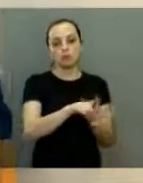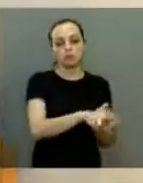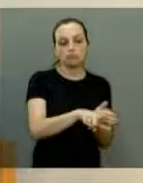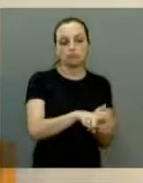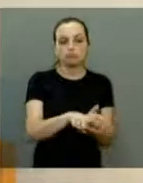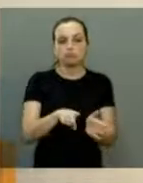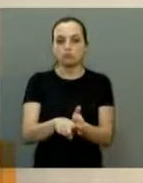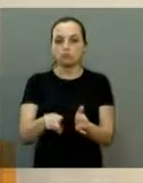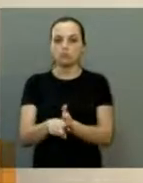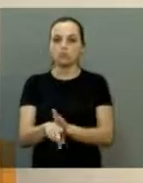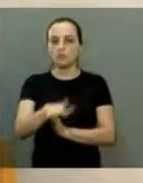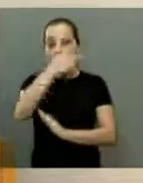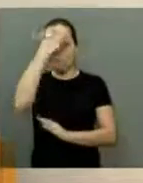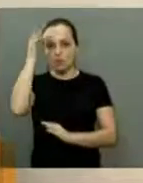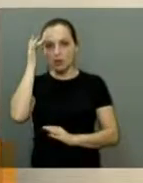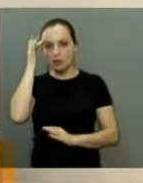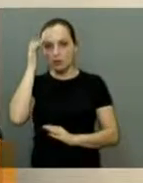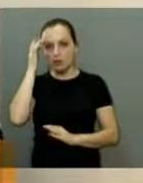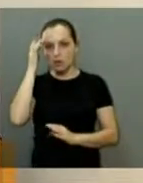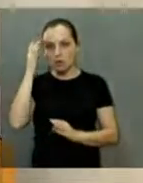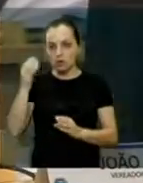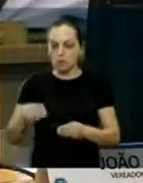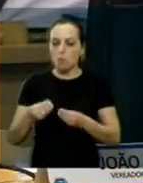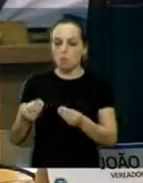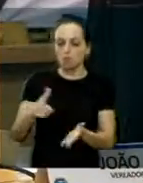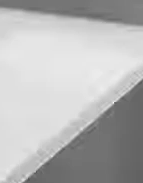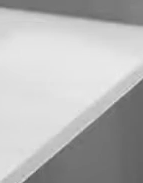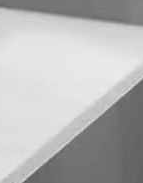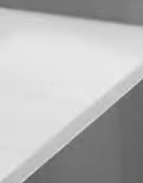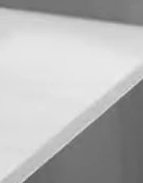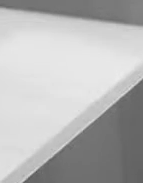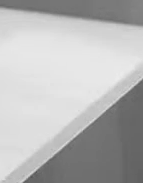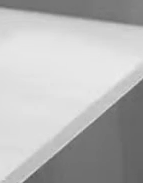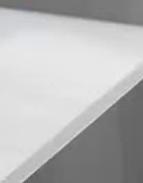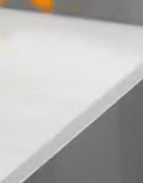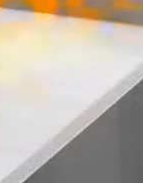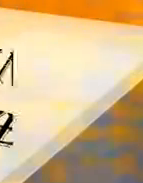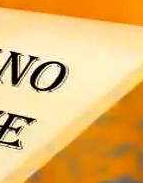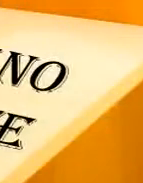as pessoas que não contribui com uma cidade limpa obrigado né